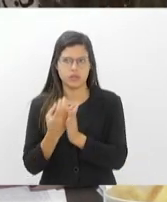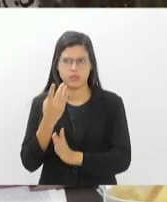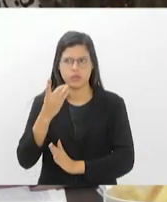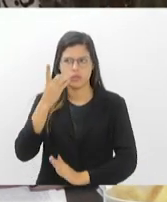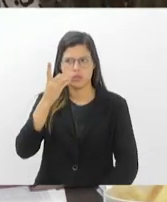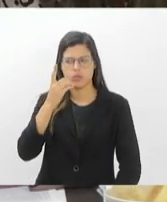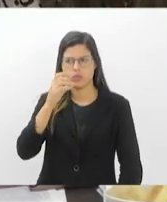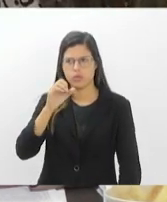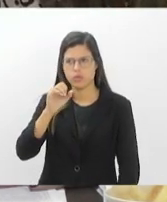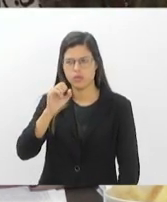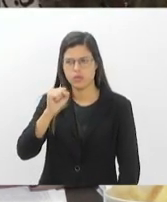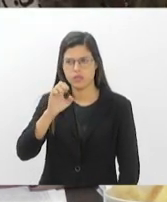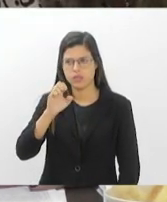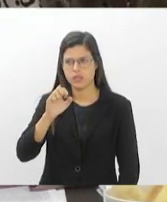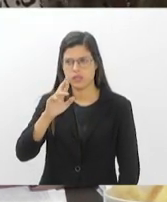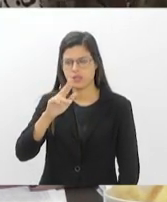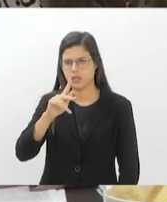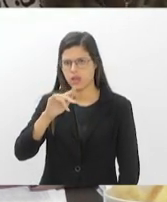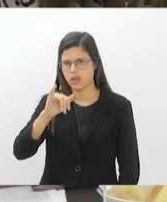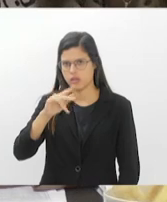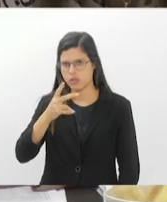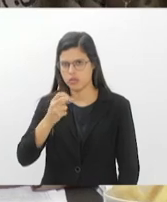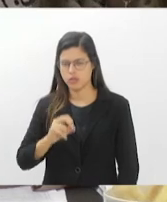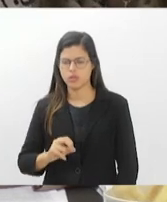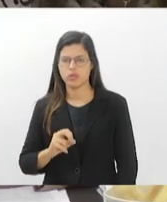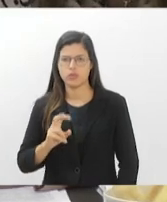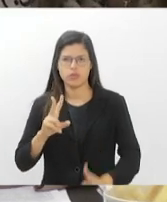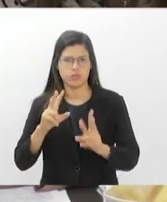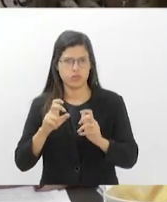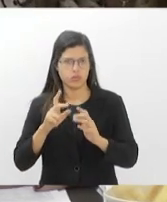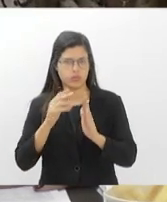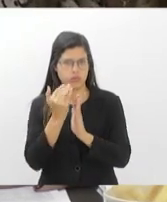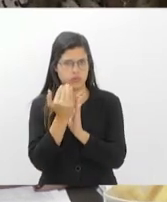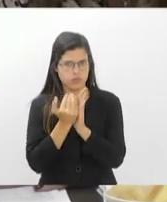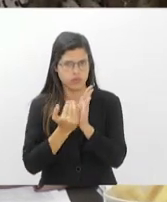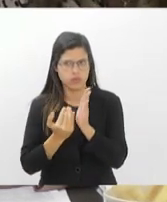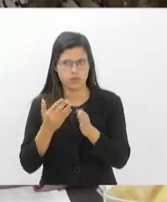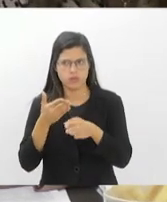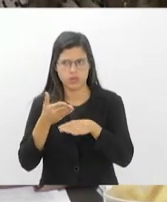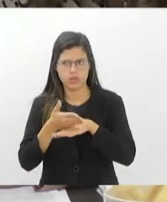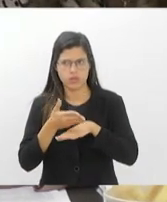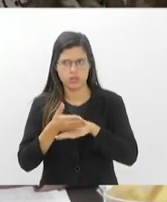Serginho, que dispõe sobre o Programa de Acesso à Justiça e da